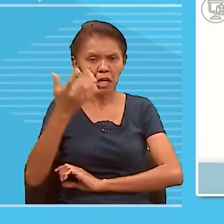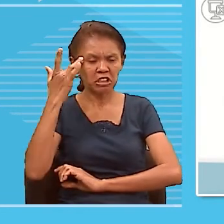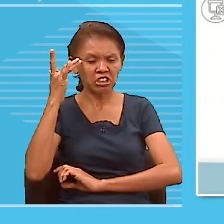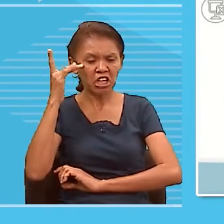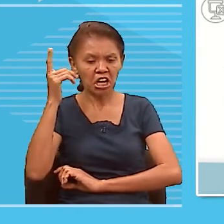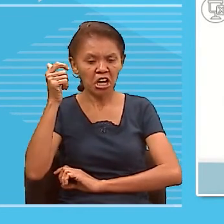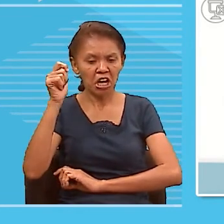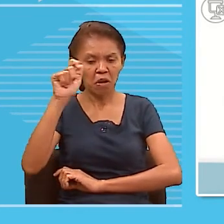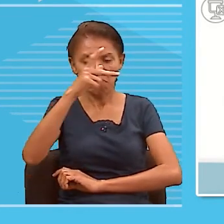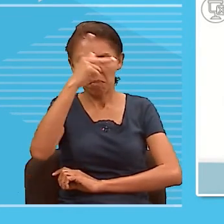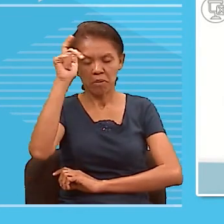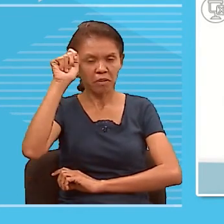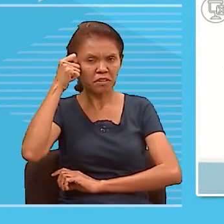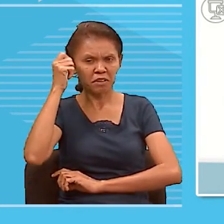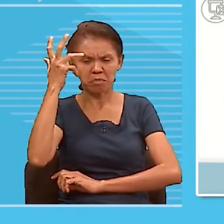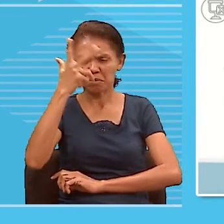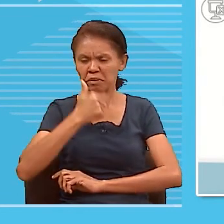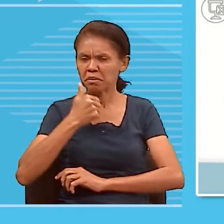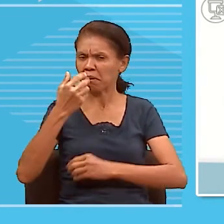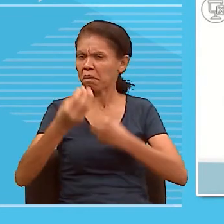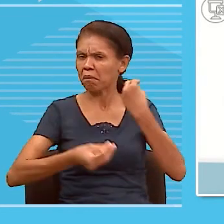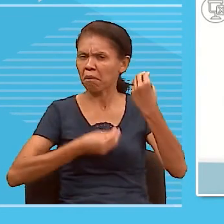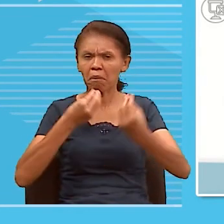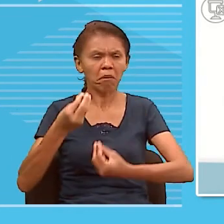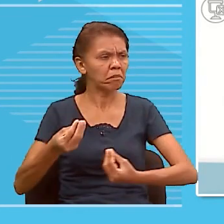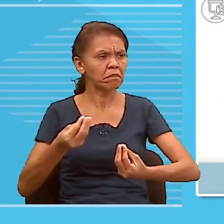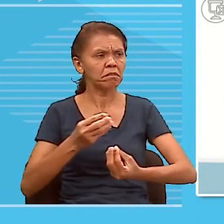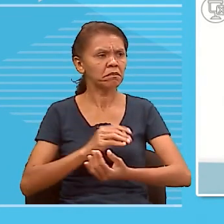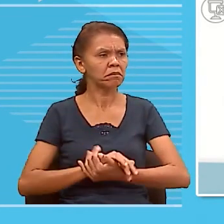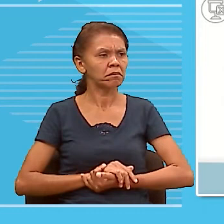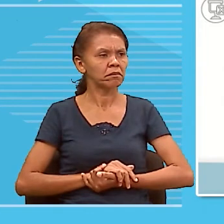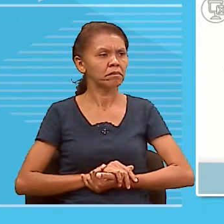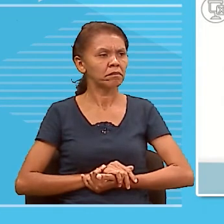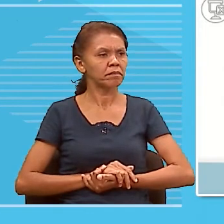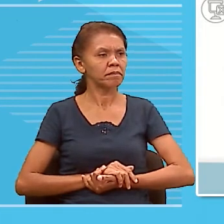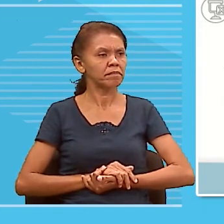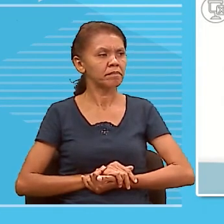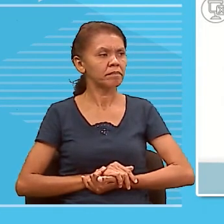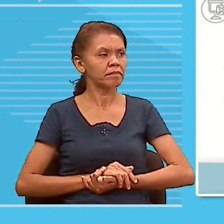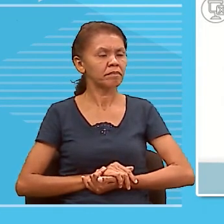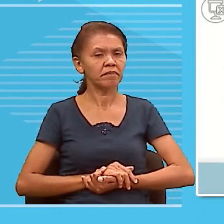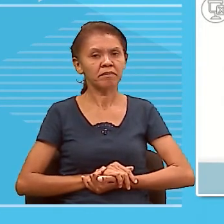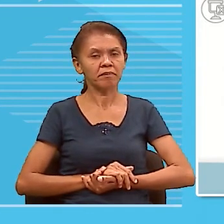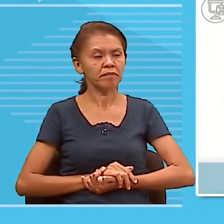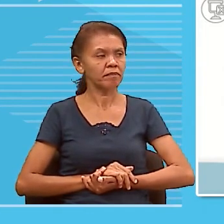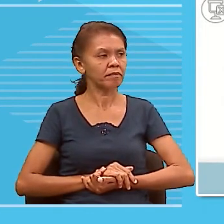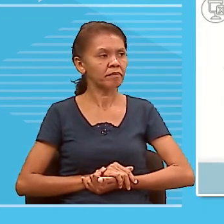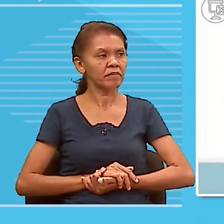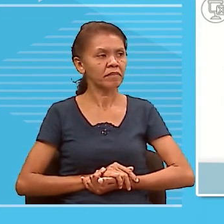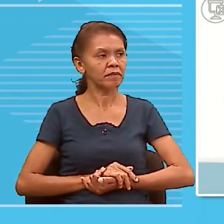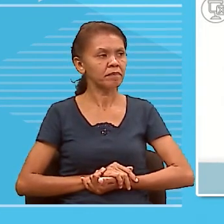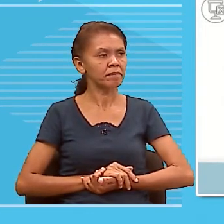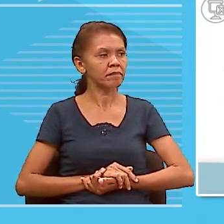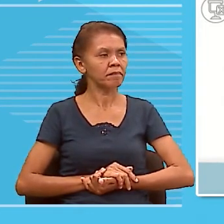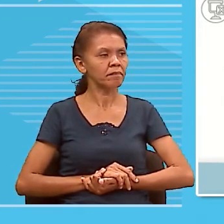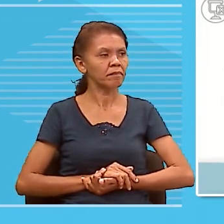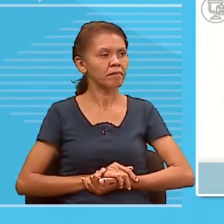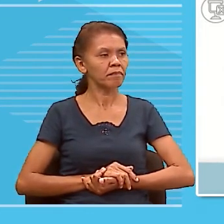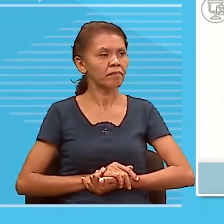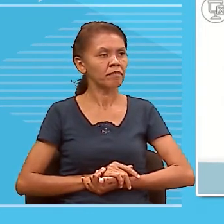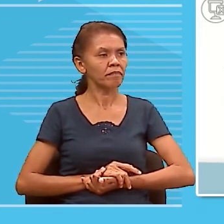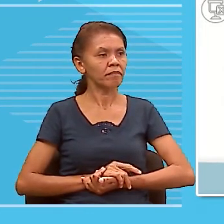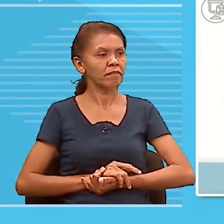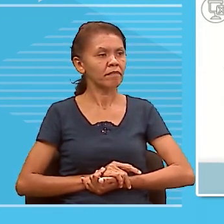também fala fluentemente o inglês disse o que pensa de atitudes como essa e também sobre como sua